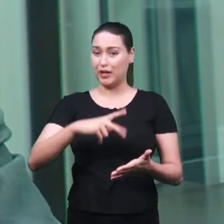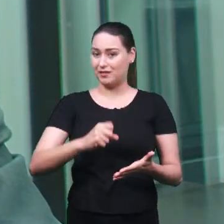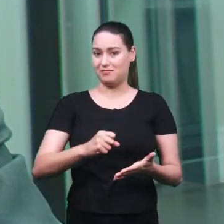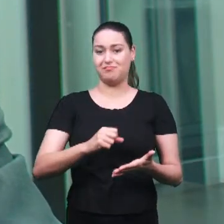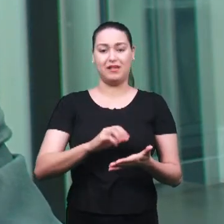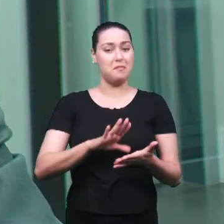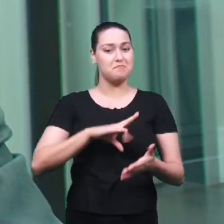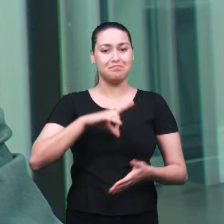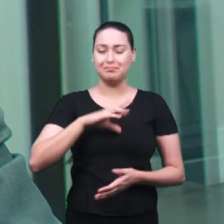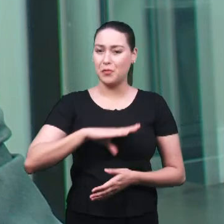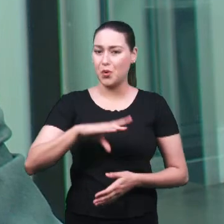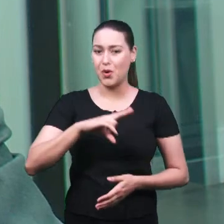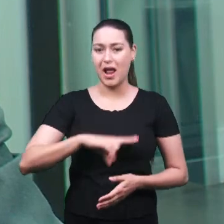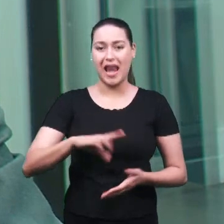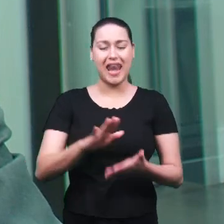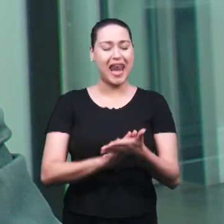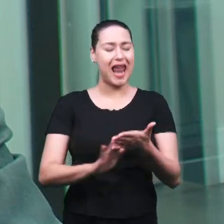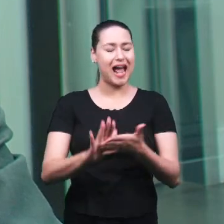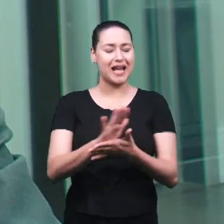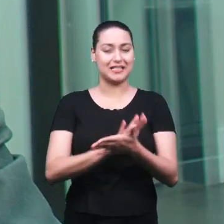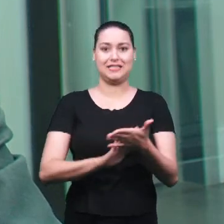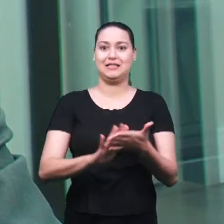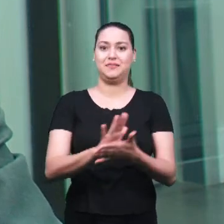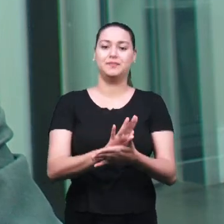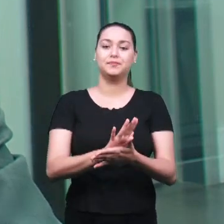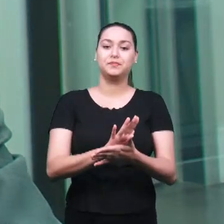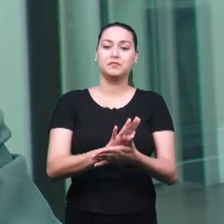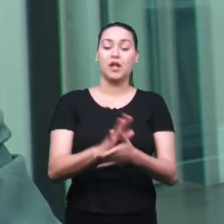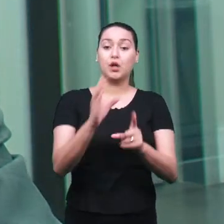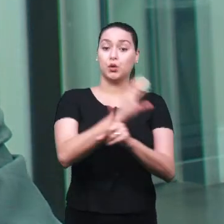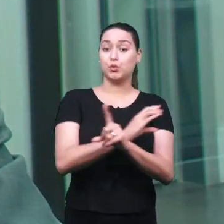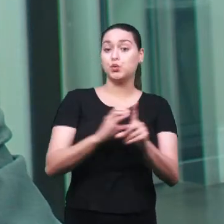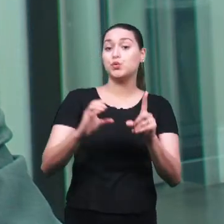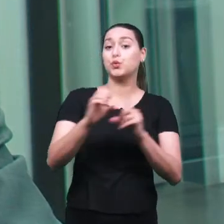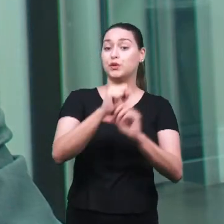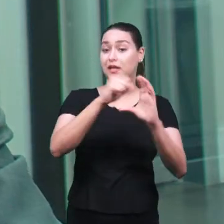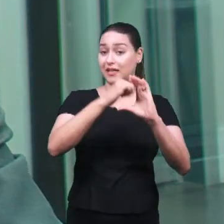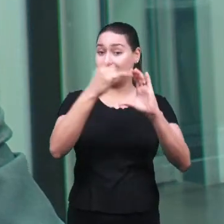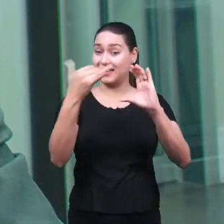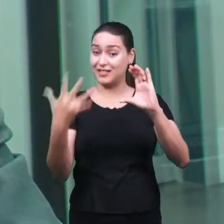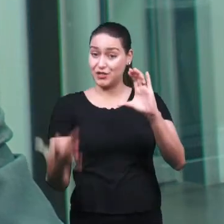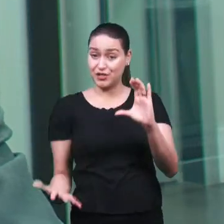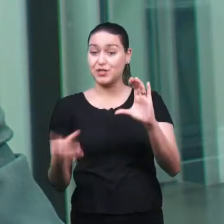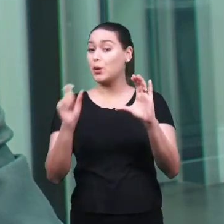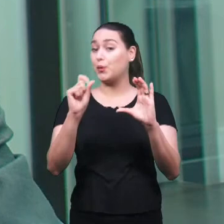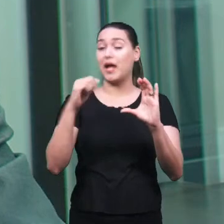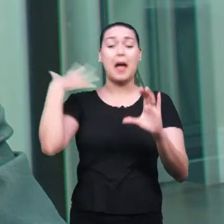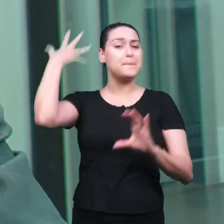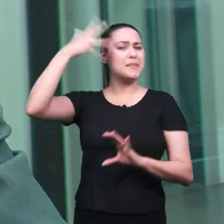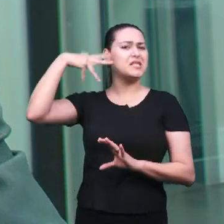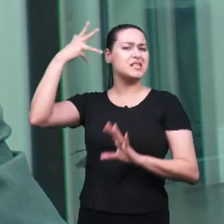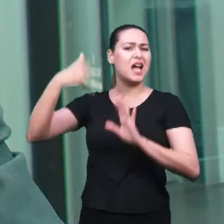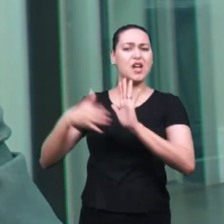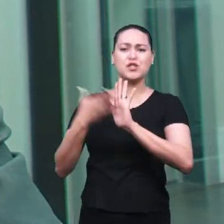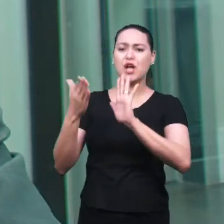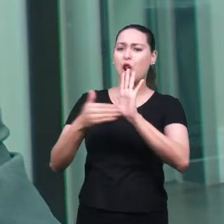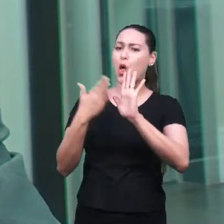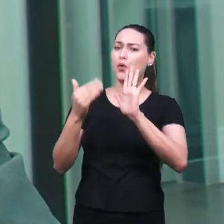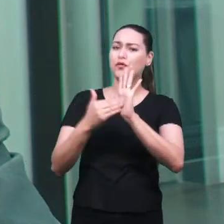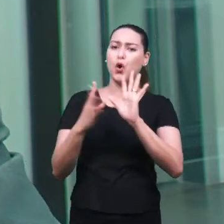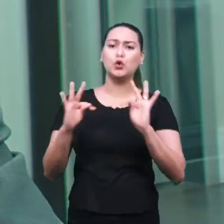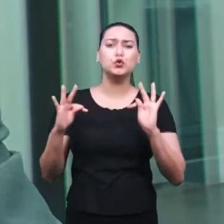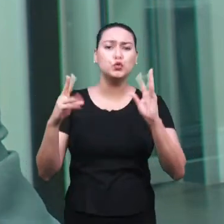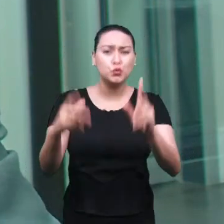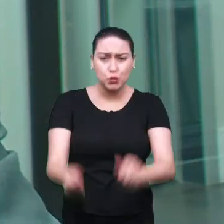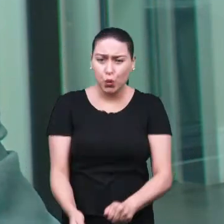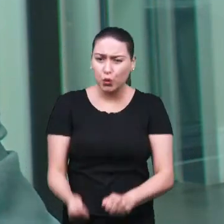essa característica. Então os cultos nessa igreja são todos no idioma alemão. A mensagem, o louvor, a aula